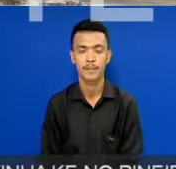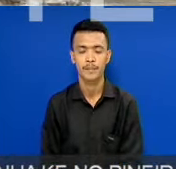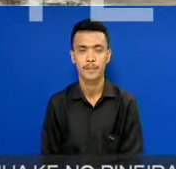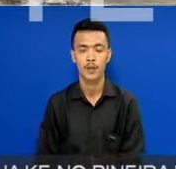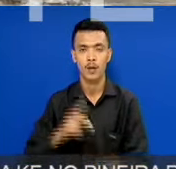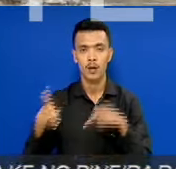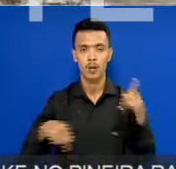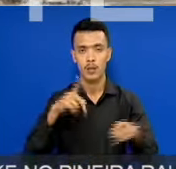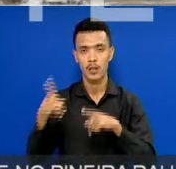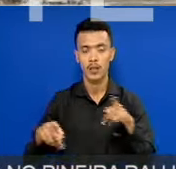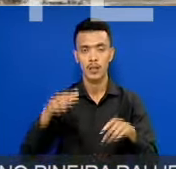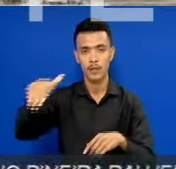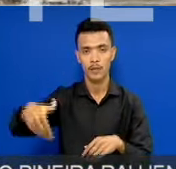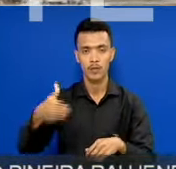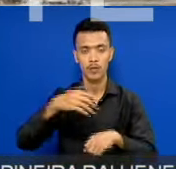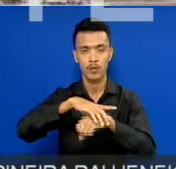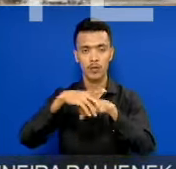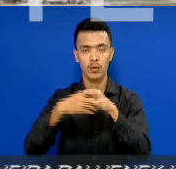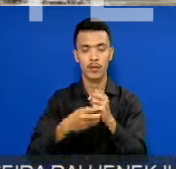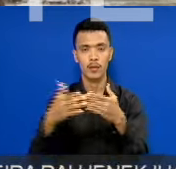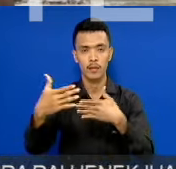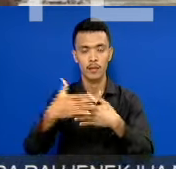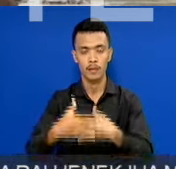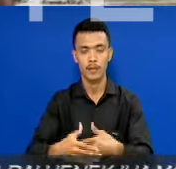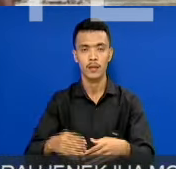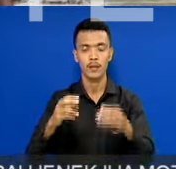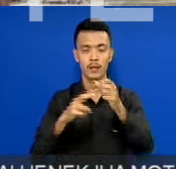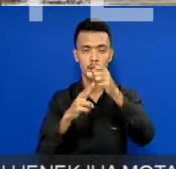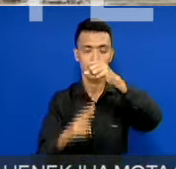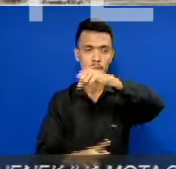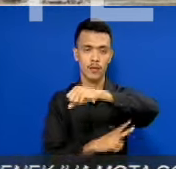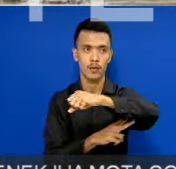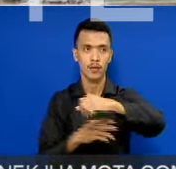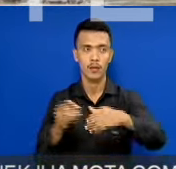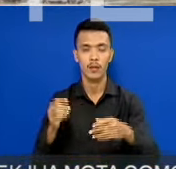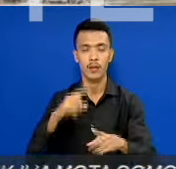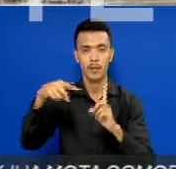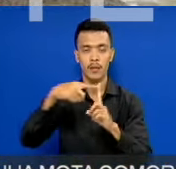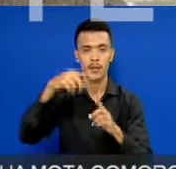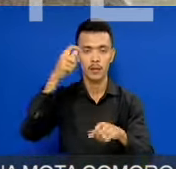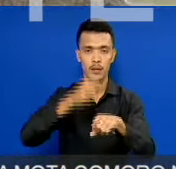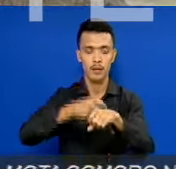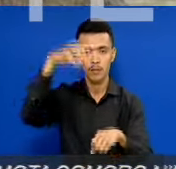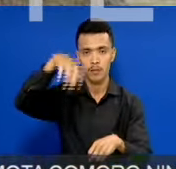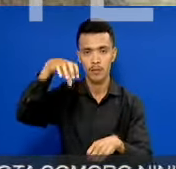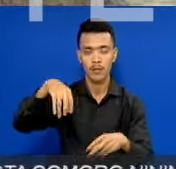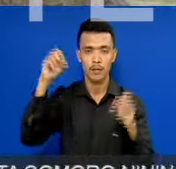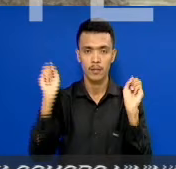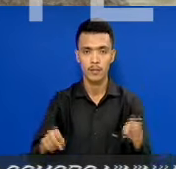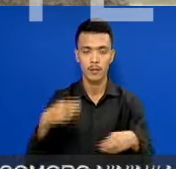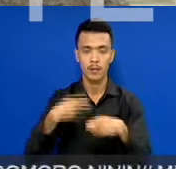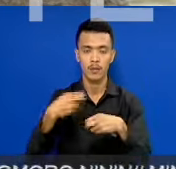ne comunidade Balun Pinheira Raihene Besik Airim Ponte Sepel Penyokos o ngira tempo udang bela feita ba